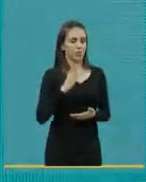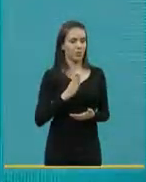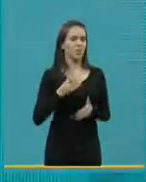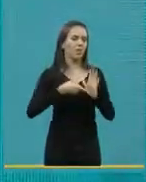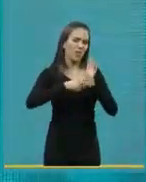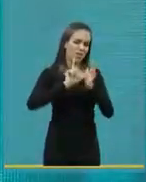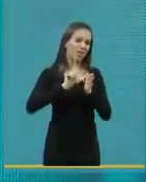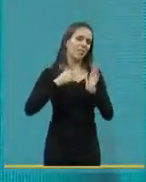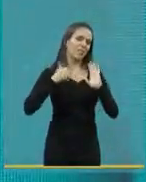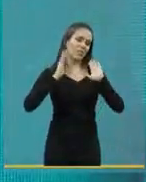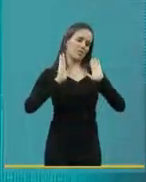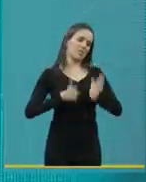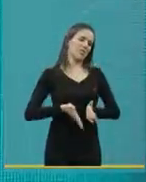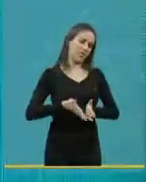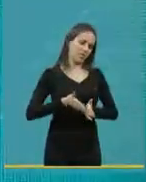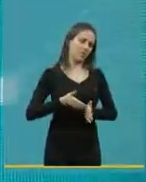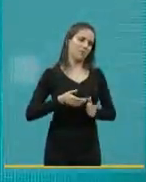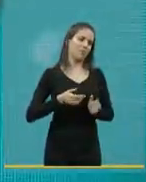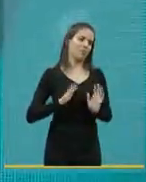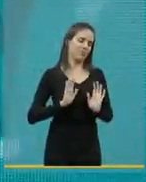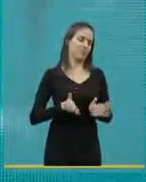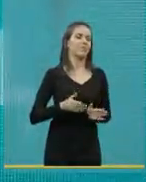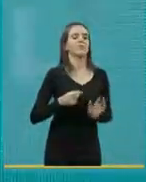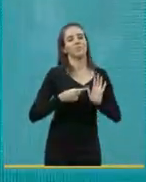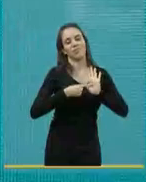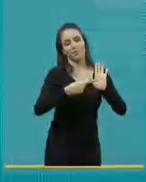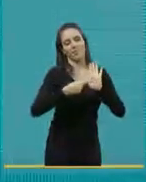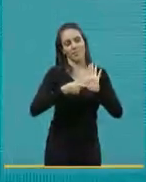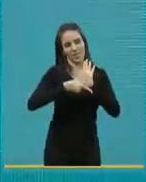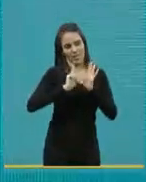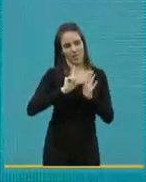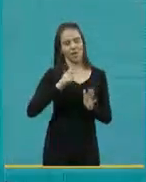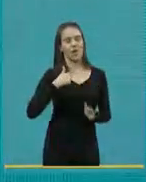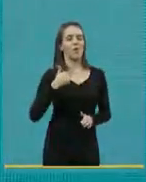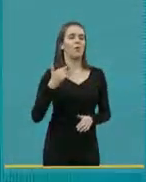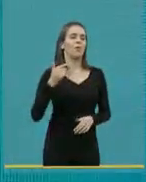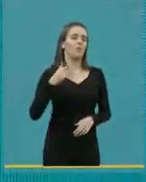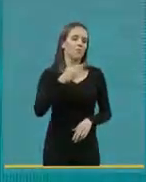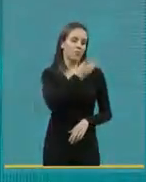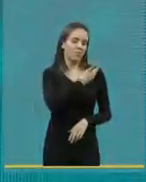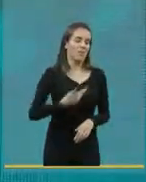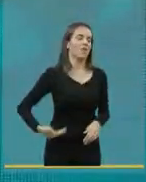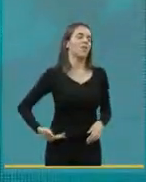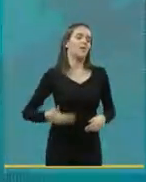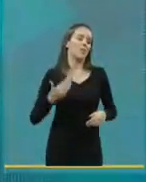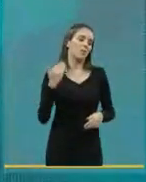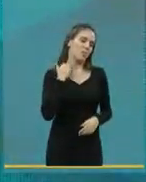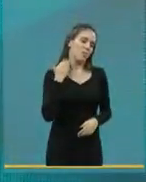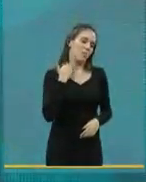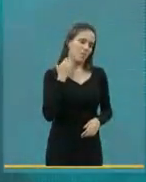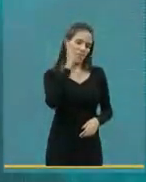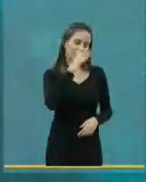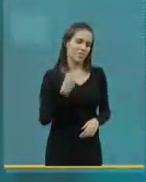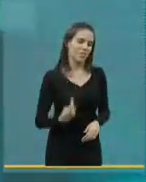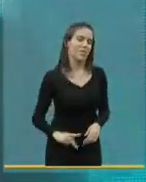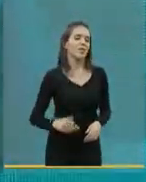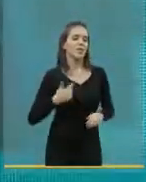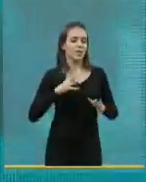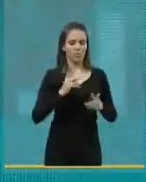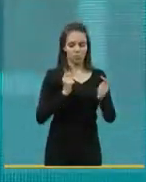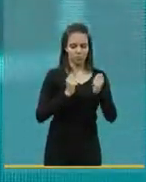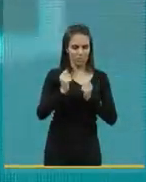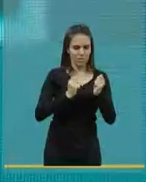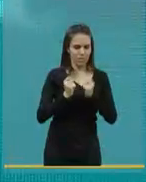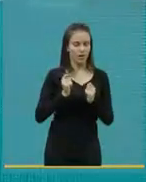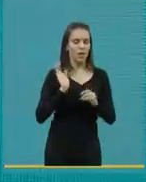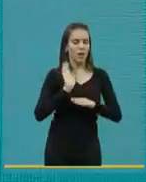fiz outras vezes quando fui presidente do banco central estabilizei a economia controlou a inflação